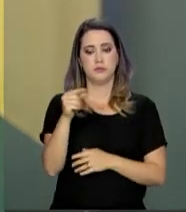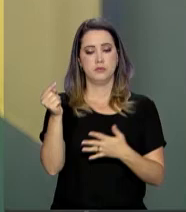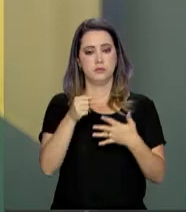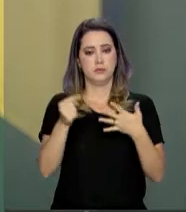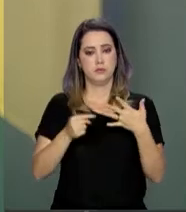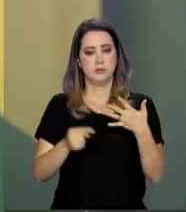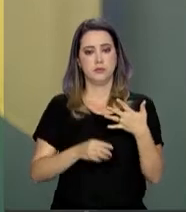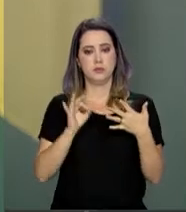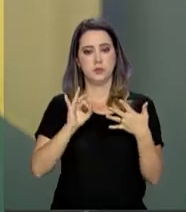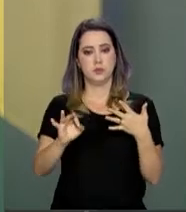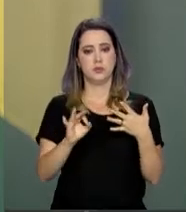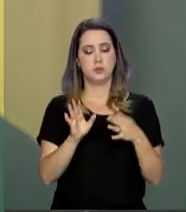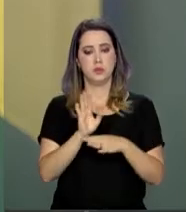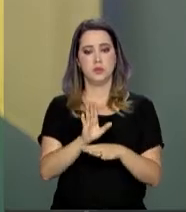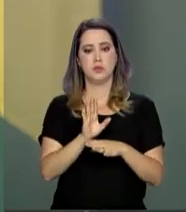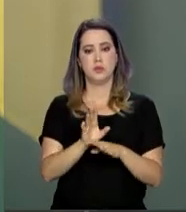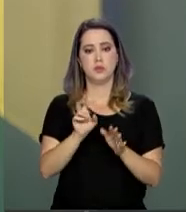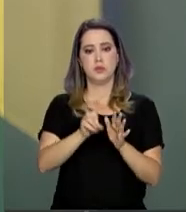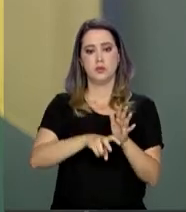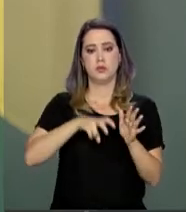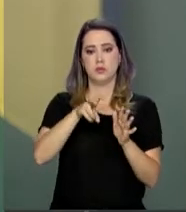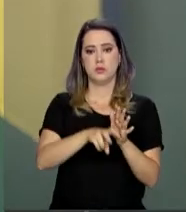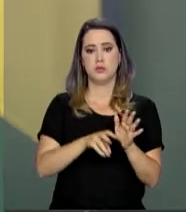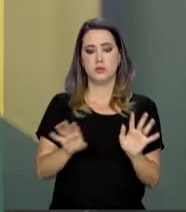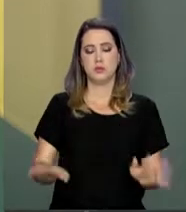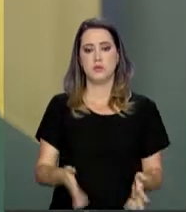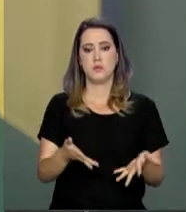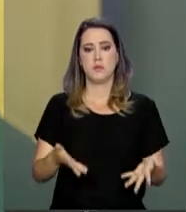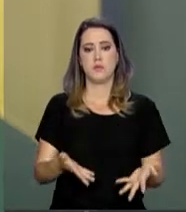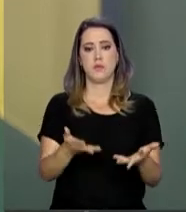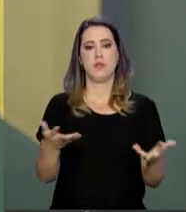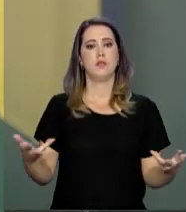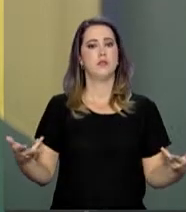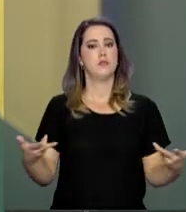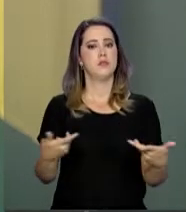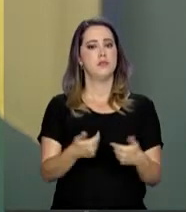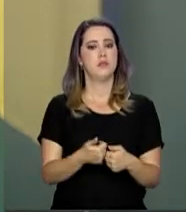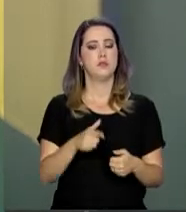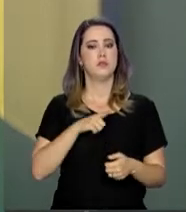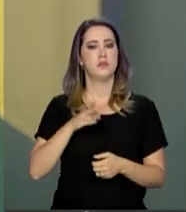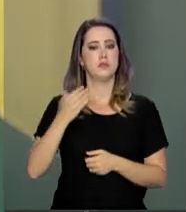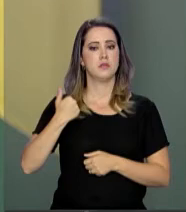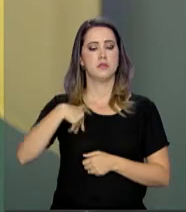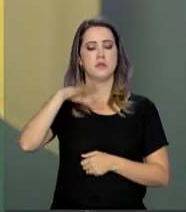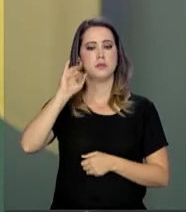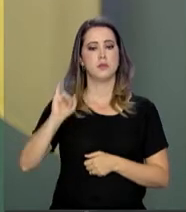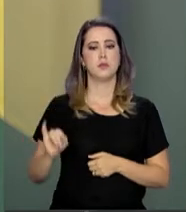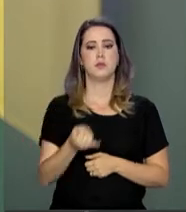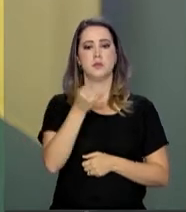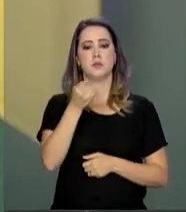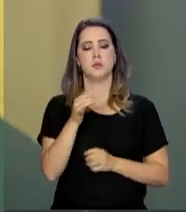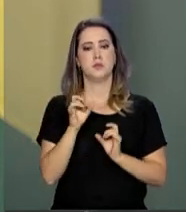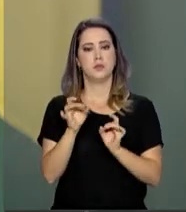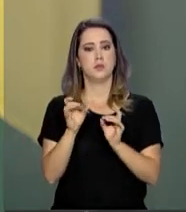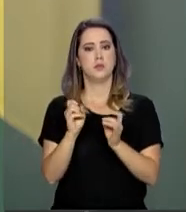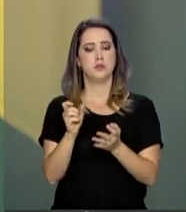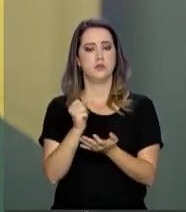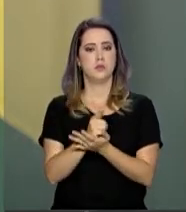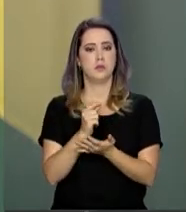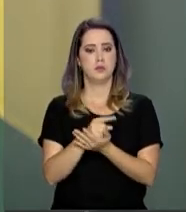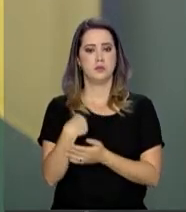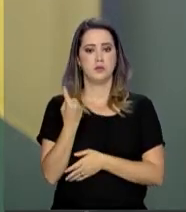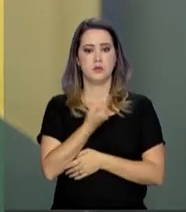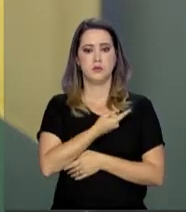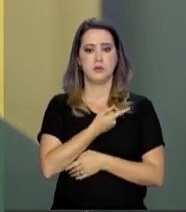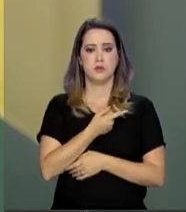o pequeno agricultor a produzir com mais eficiência e ter mais oportunidades de negócio nós